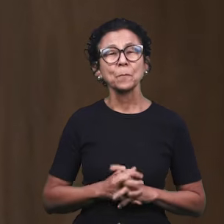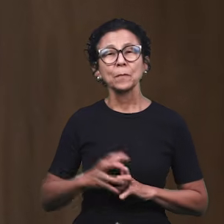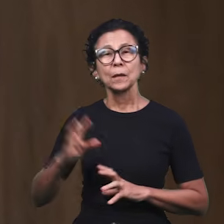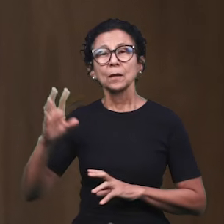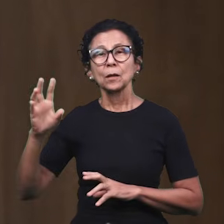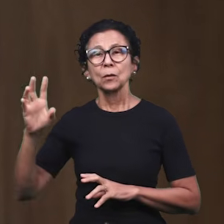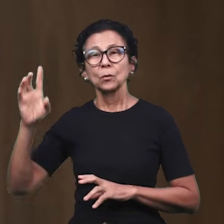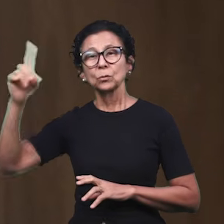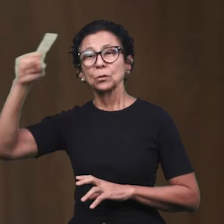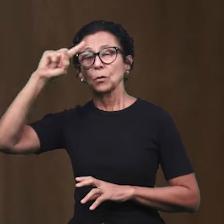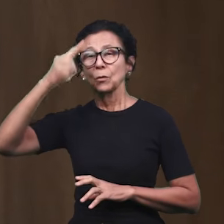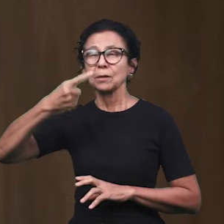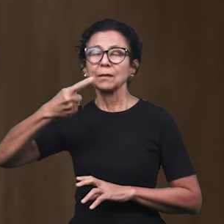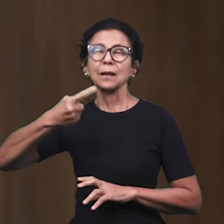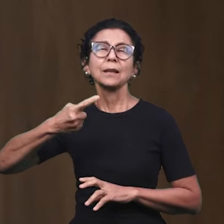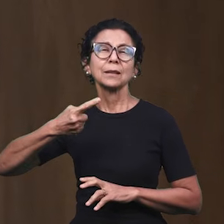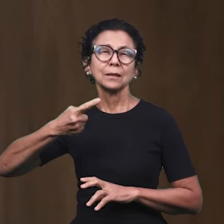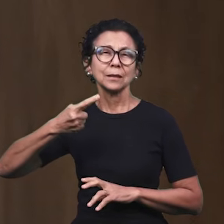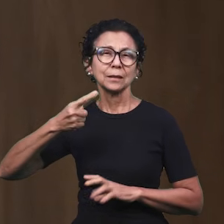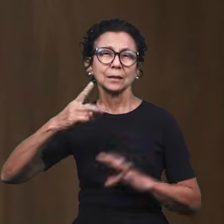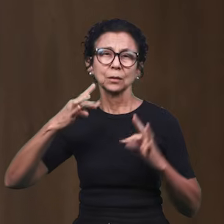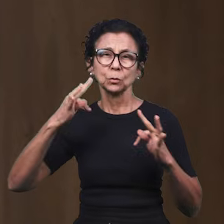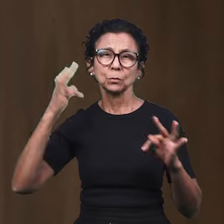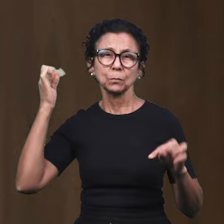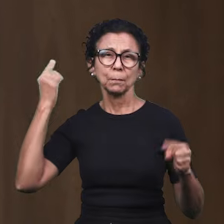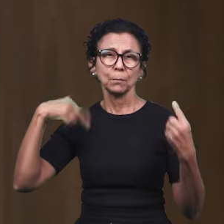palavra do Senhor. Eu ainda queria falar um pouquinho